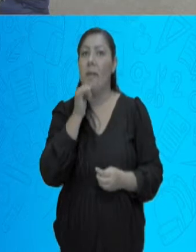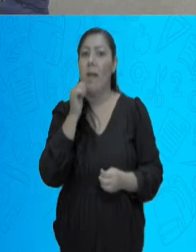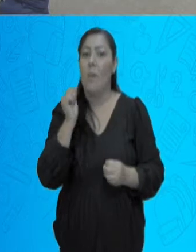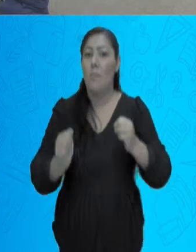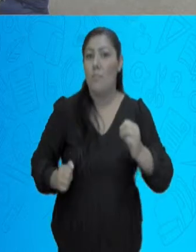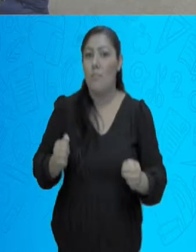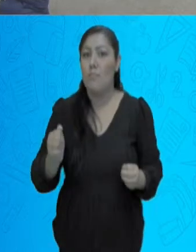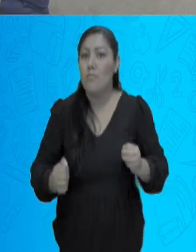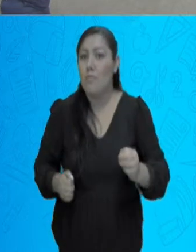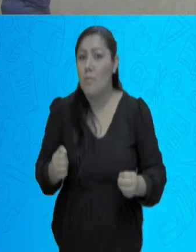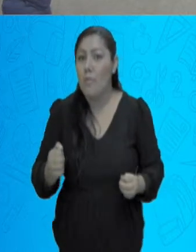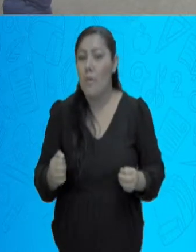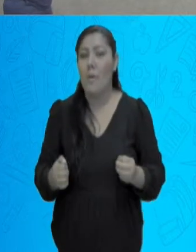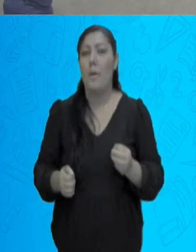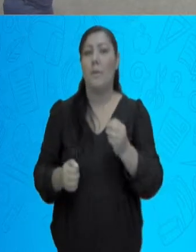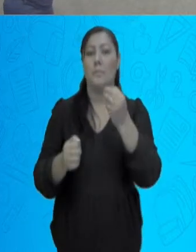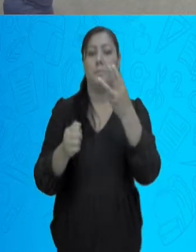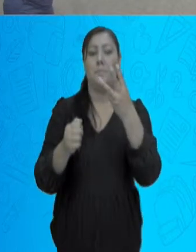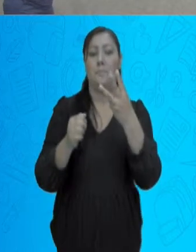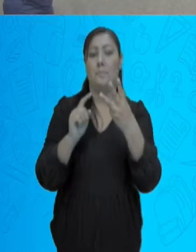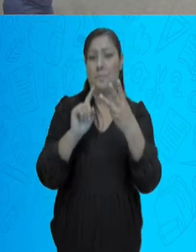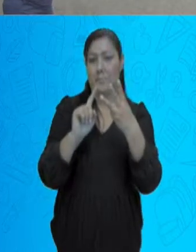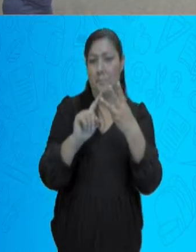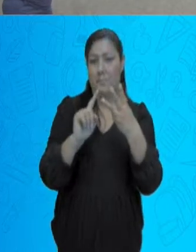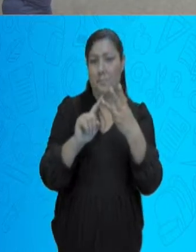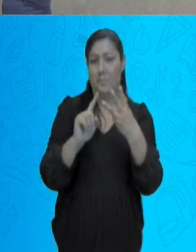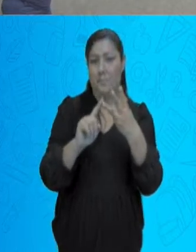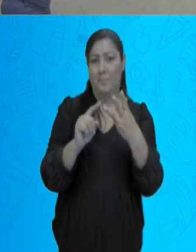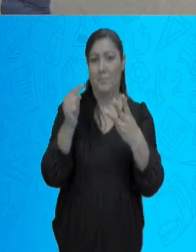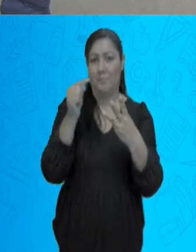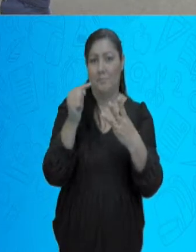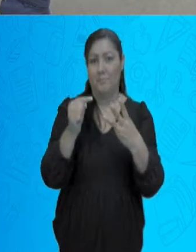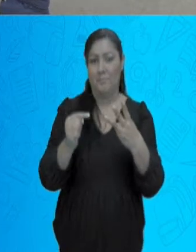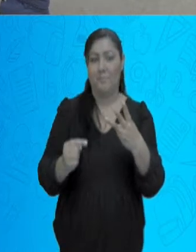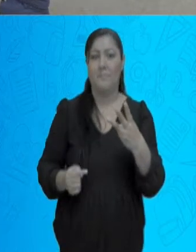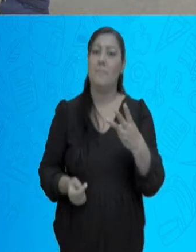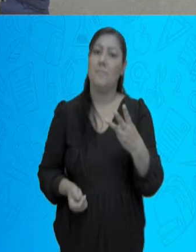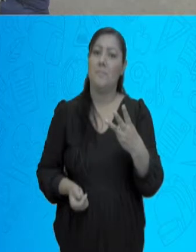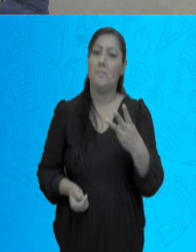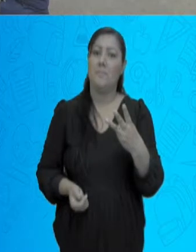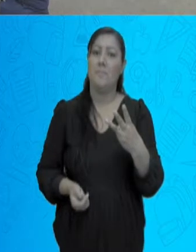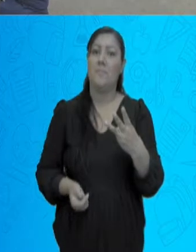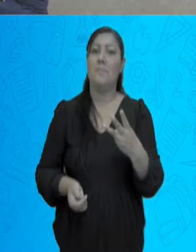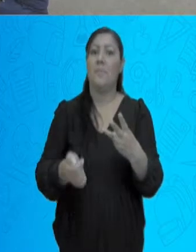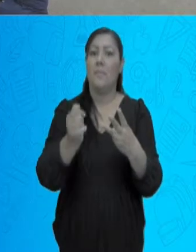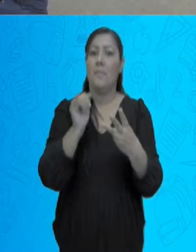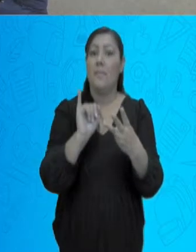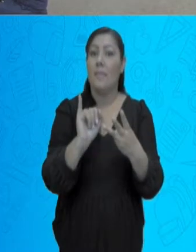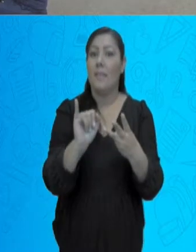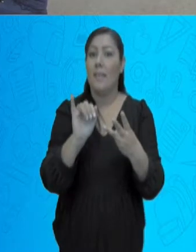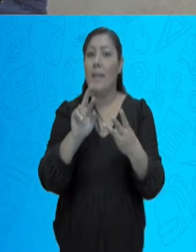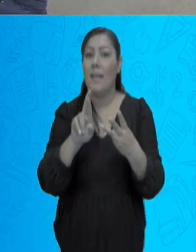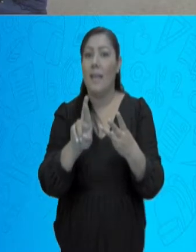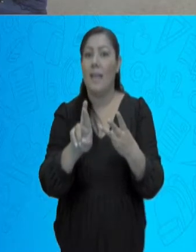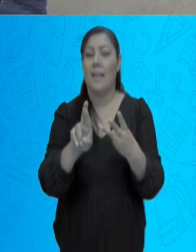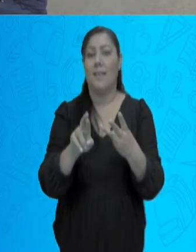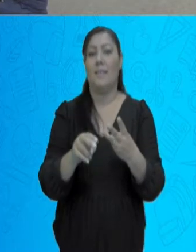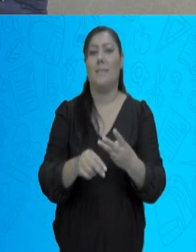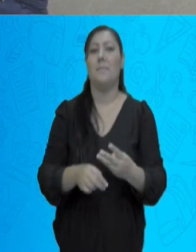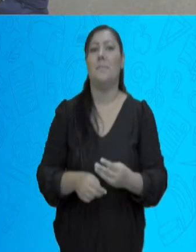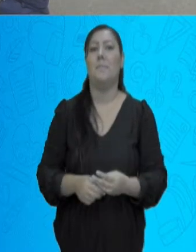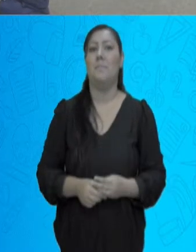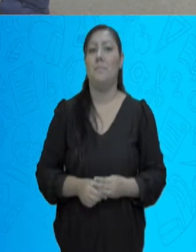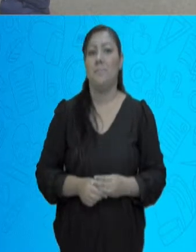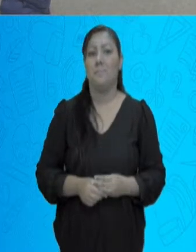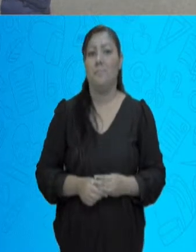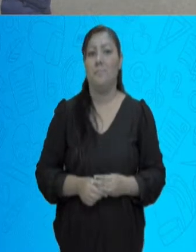correr. Terceira conjugação, os verbos terminados em IR.